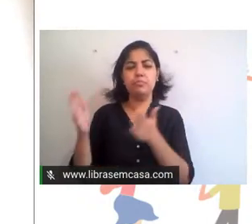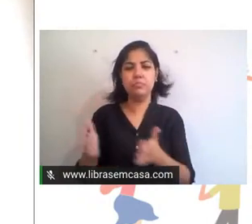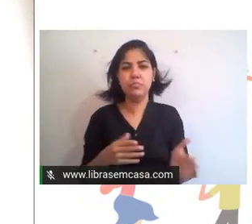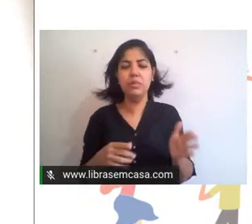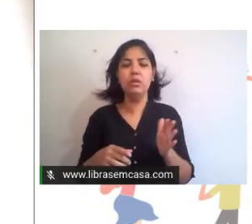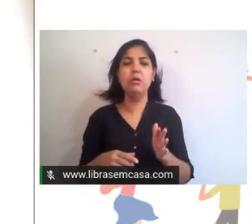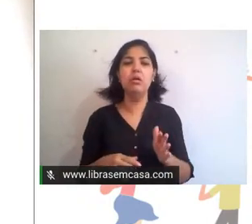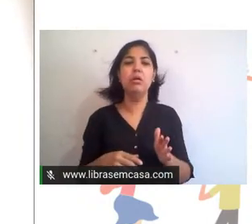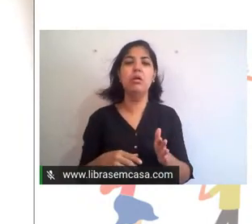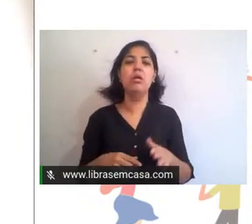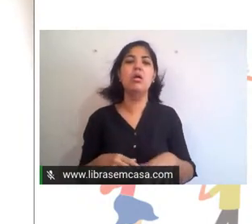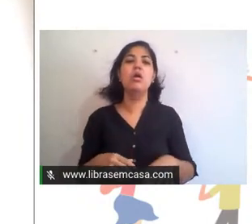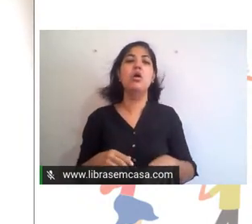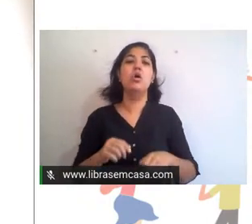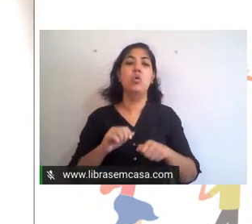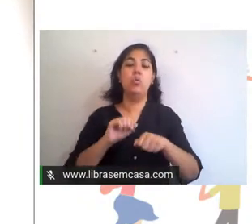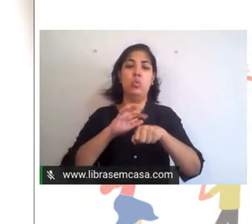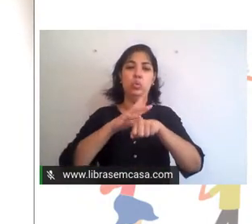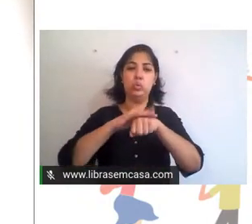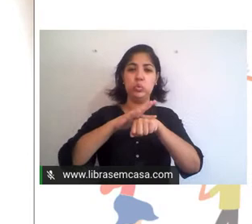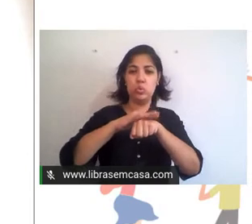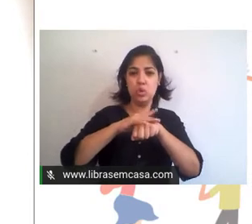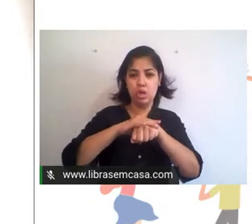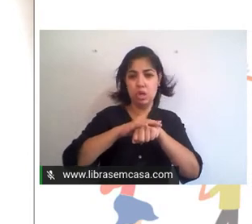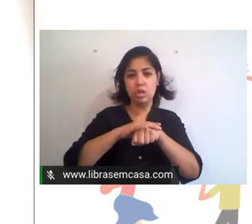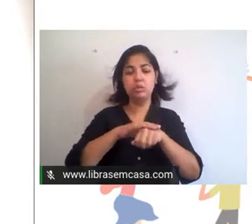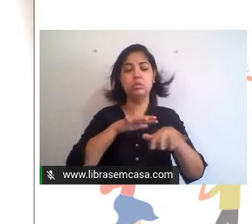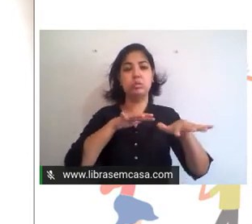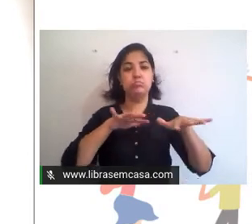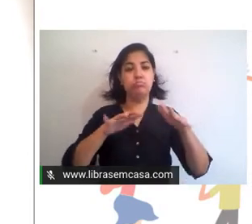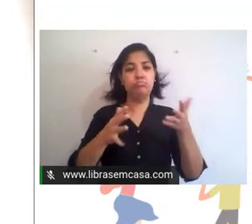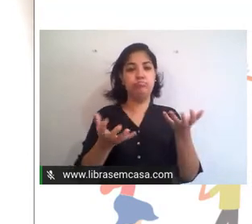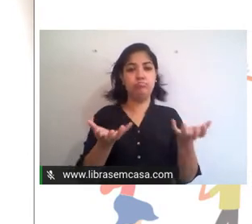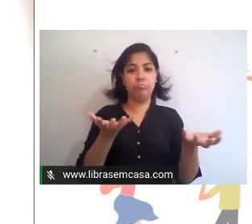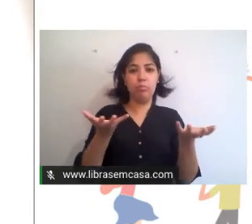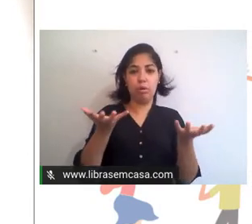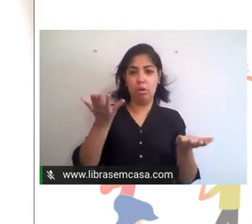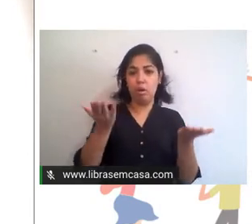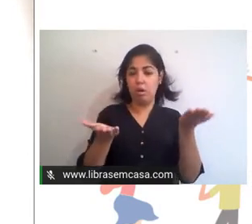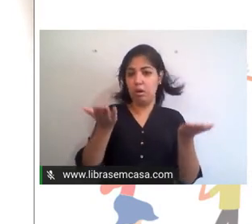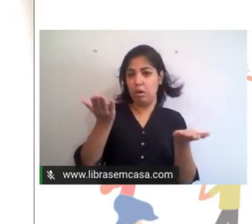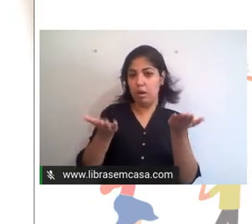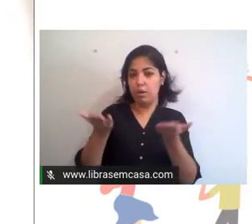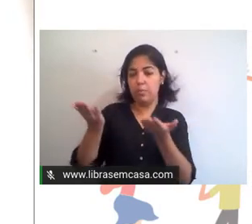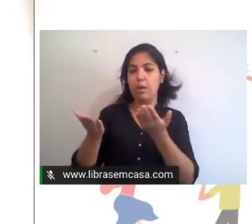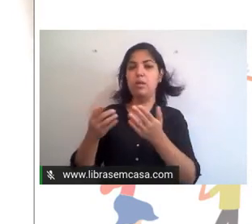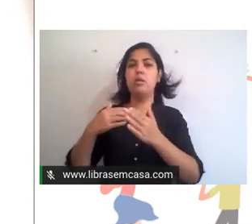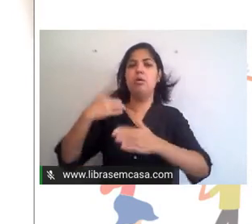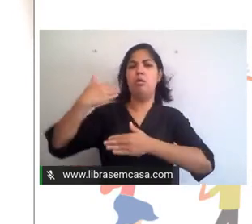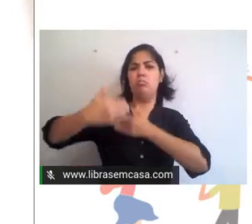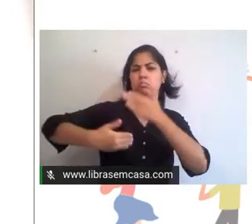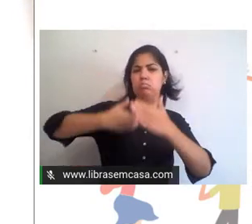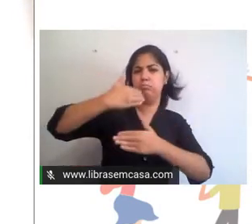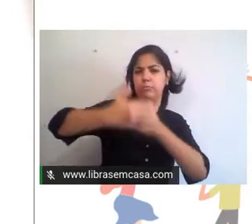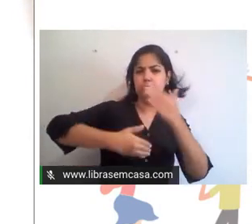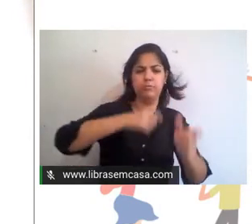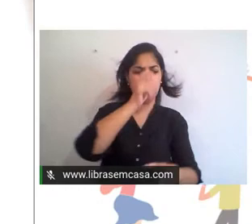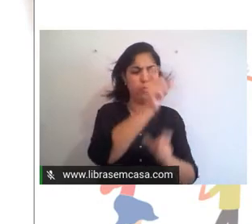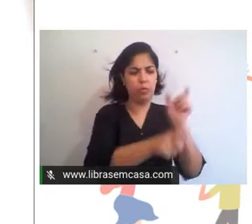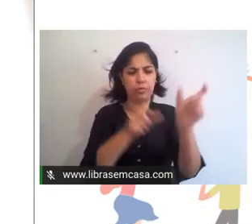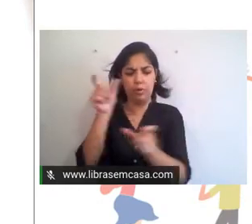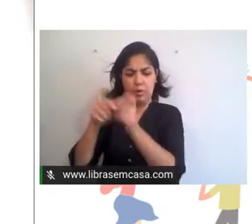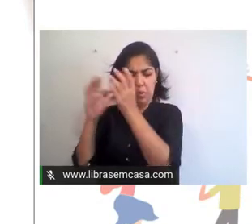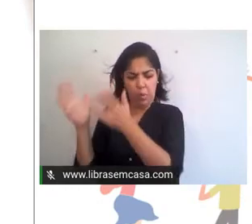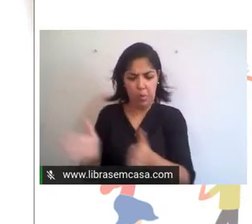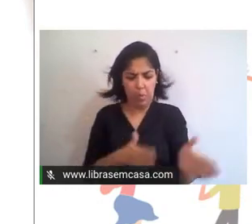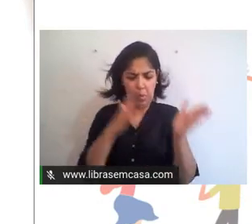numa situação de equilíbrio dentro de biomas equilibrados, né? E com o avanço desse modelo de produção